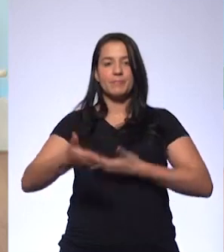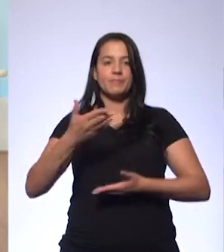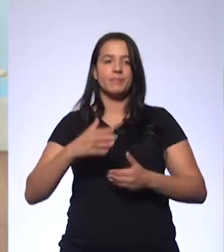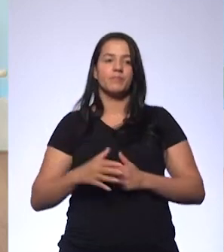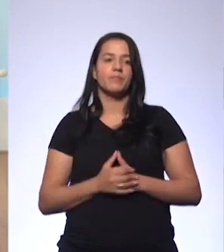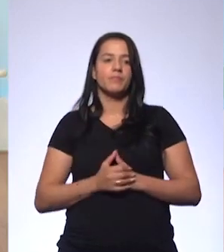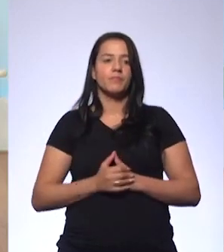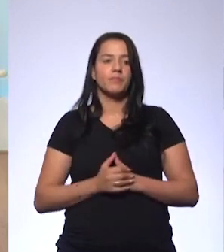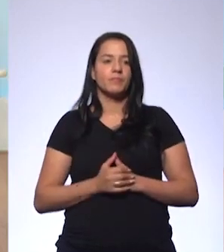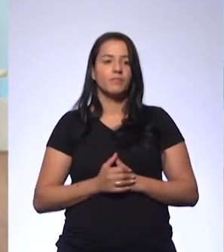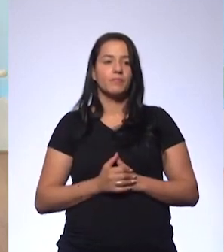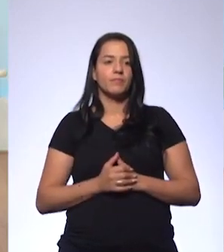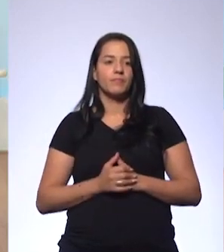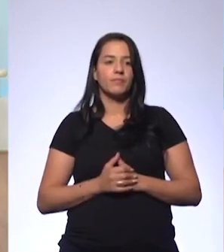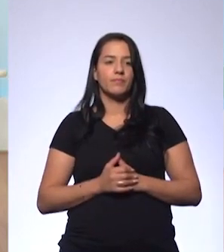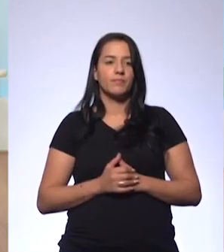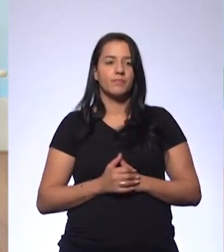tá?